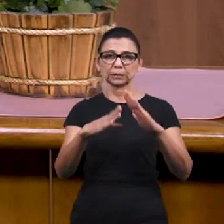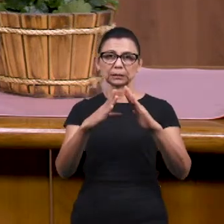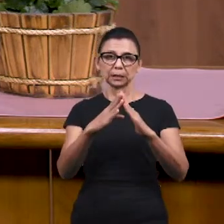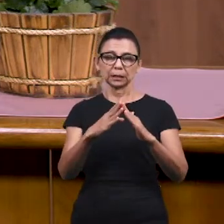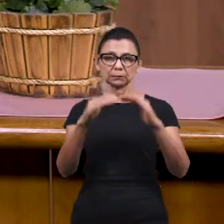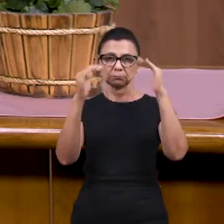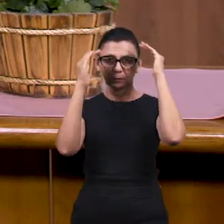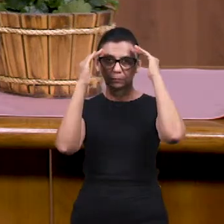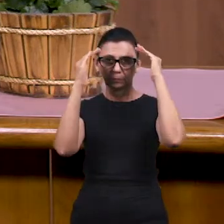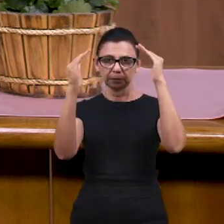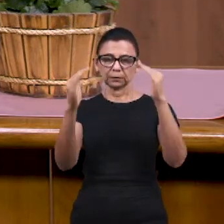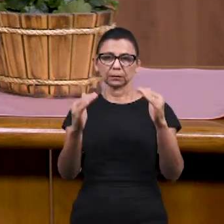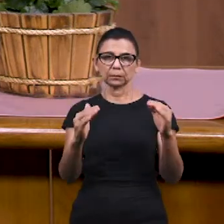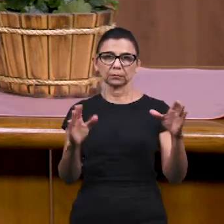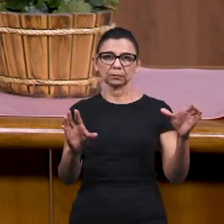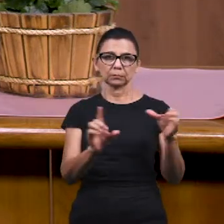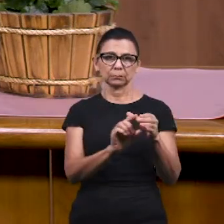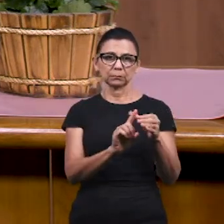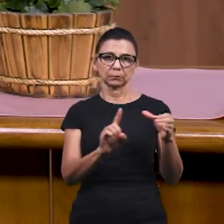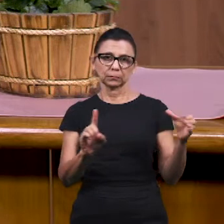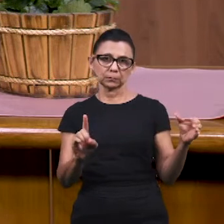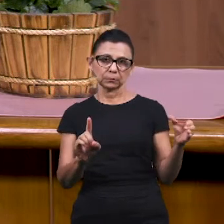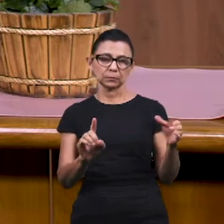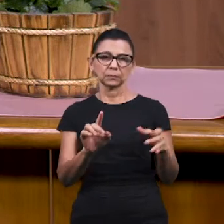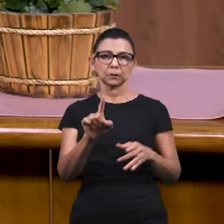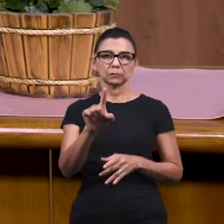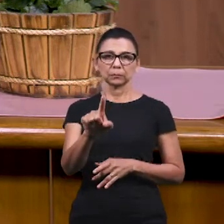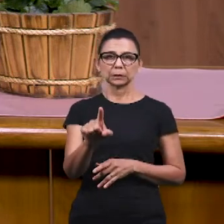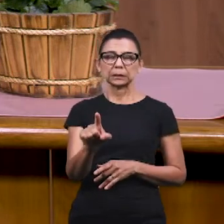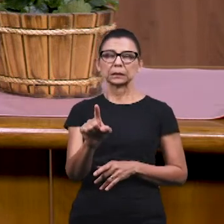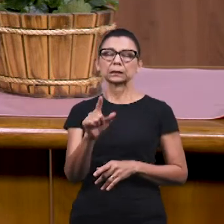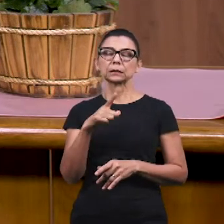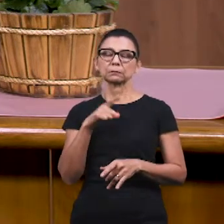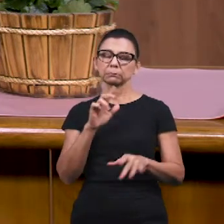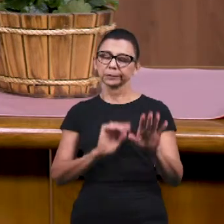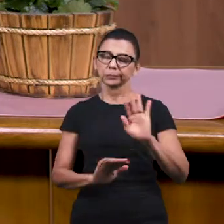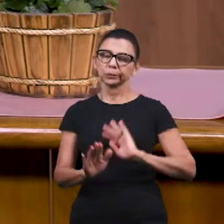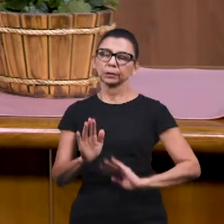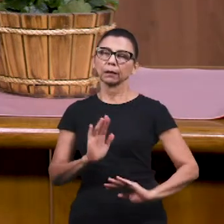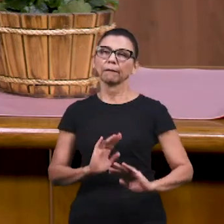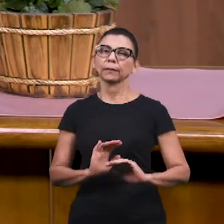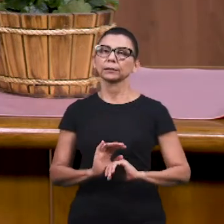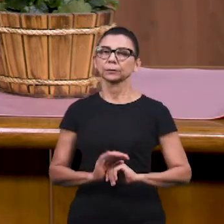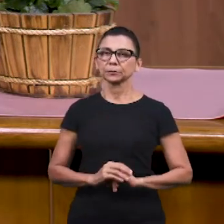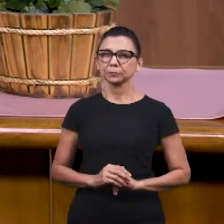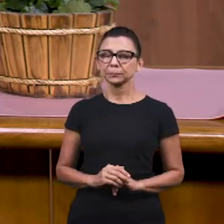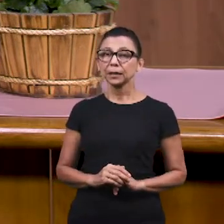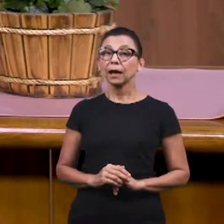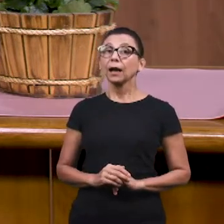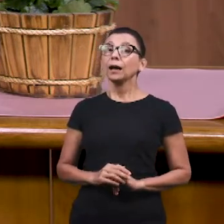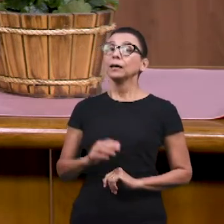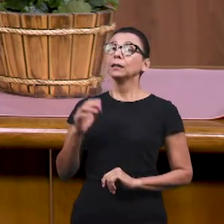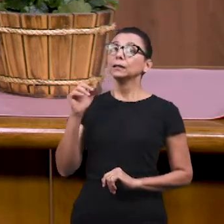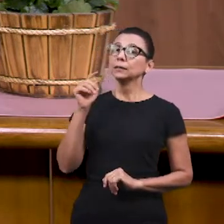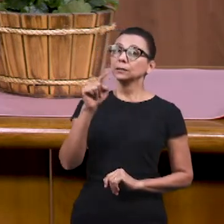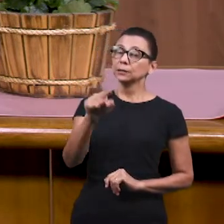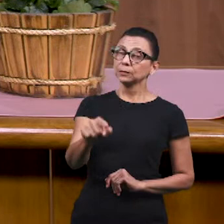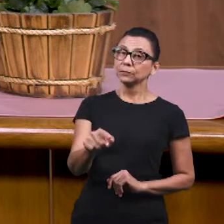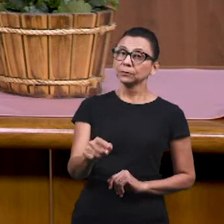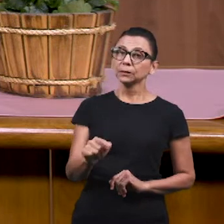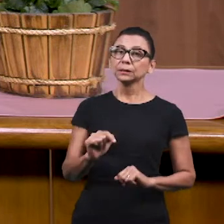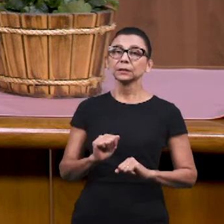distanciamento social, você que está se preservando, você que precisa desse recurso e você que recebeu um convite